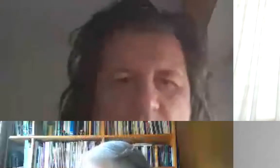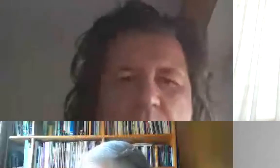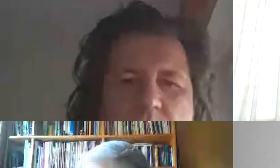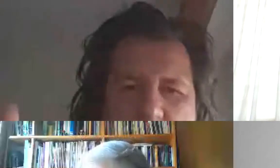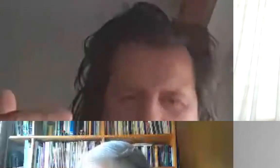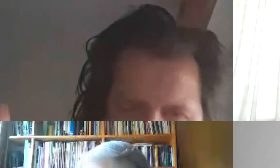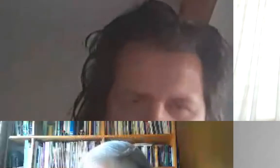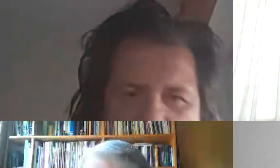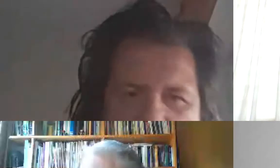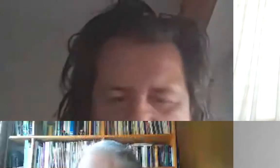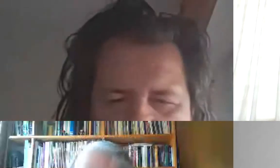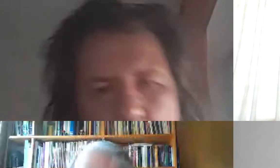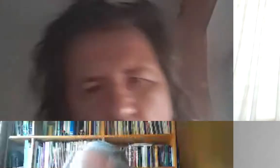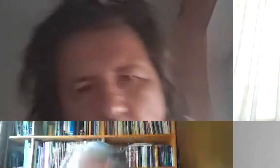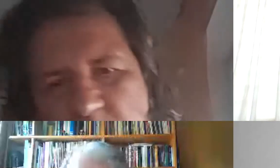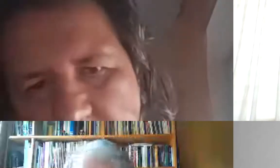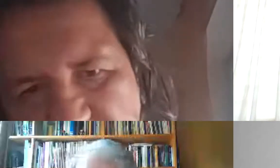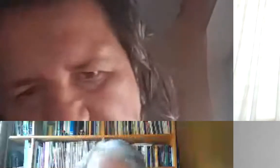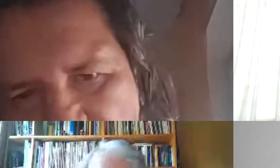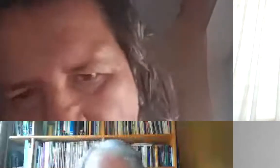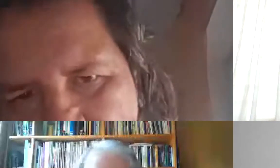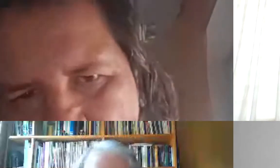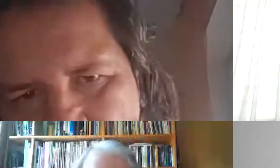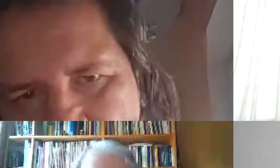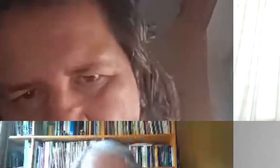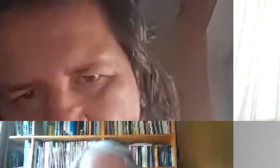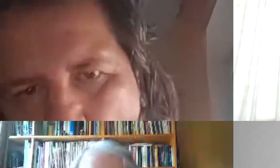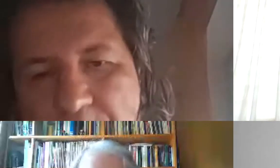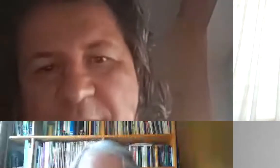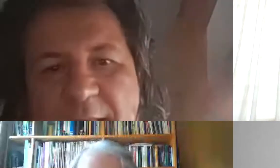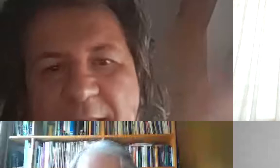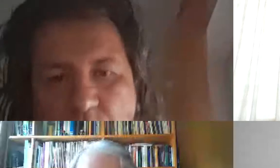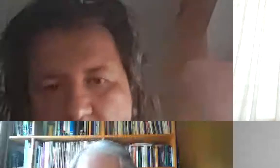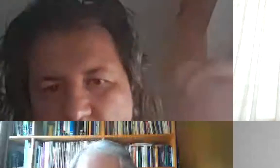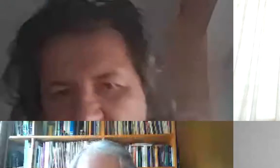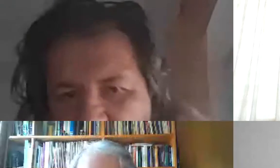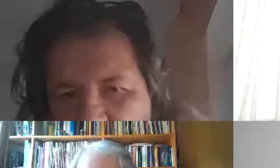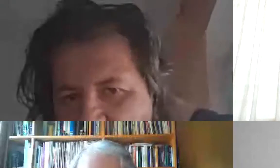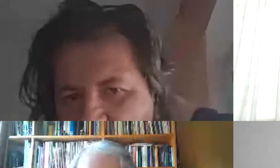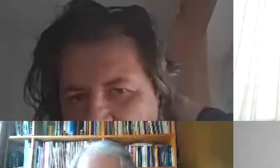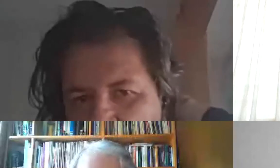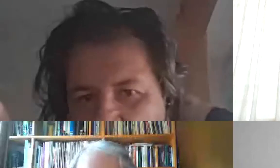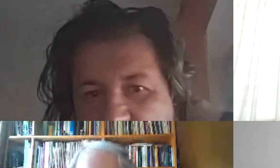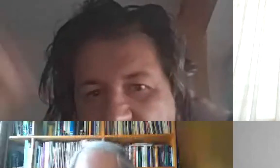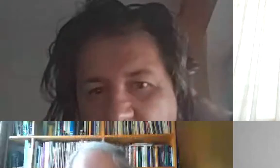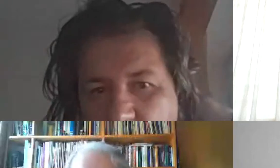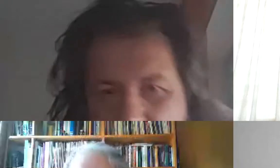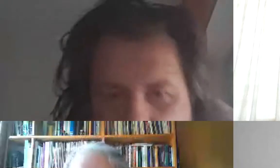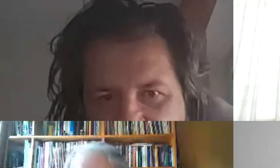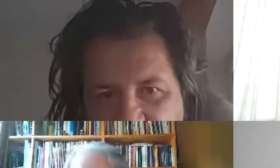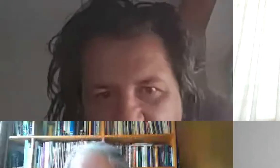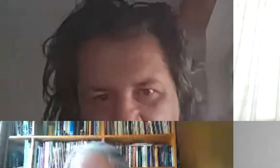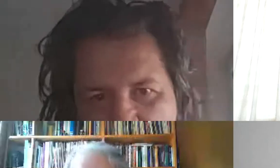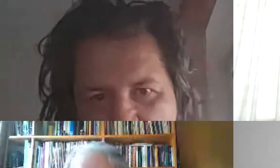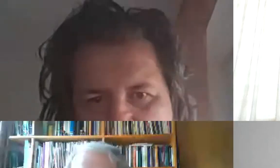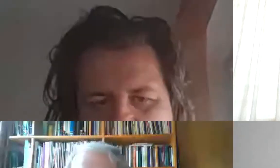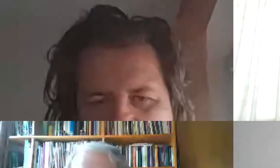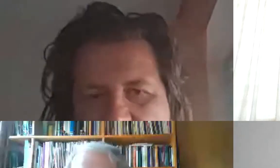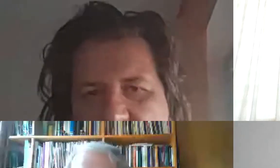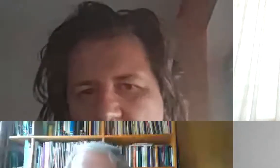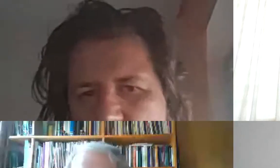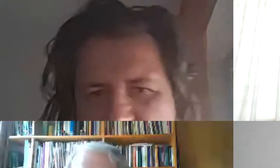O sujeito é ativo, objeto é passivo. Objetum, do latim, né? Jogado à